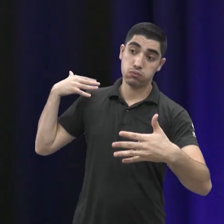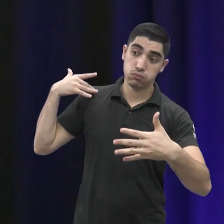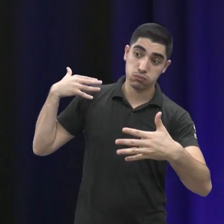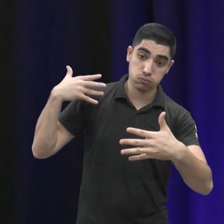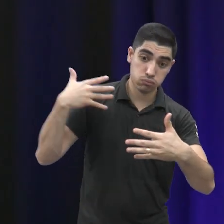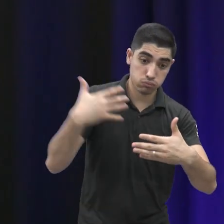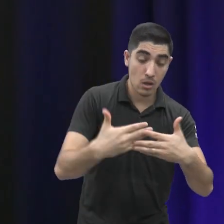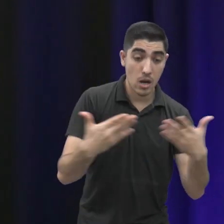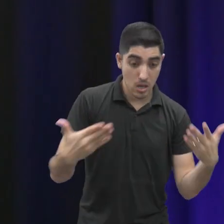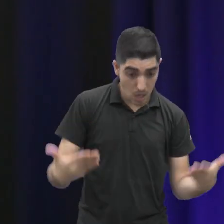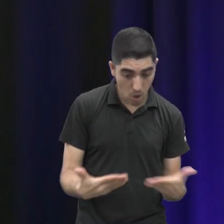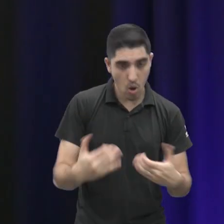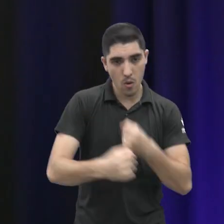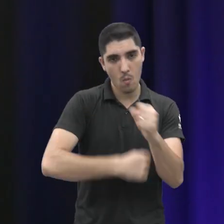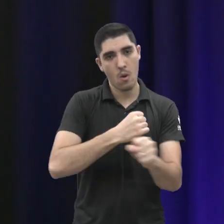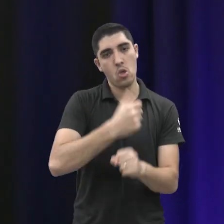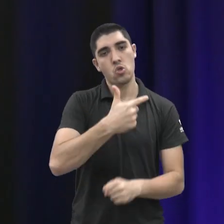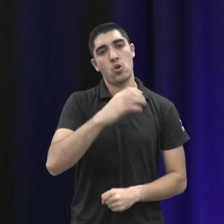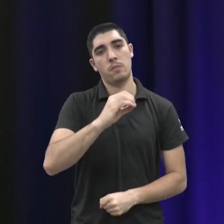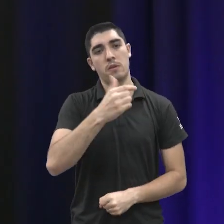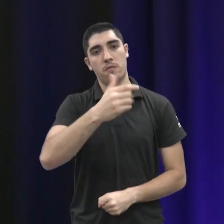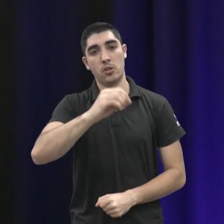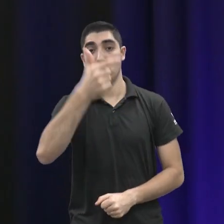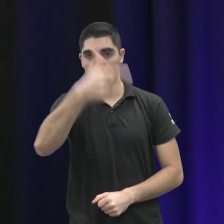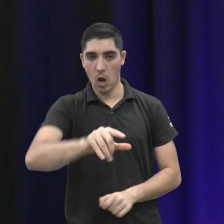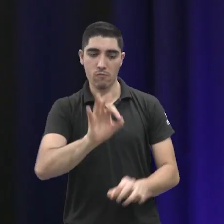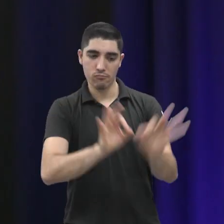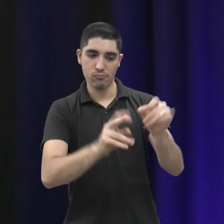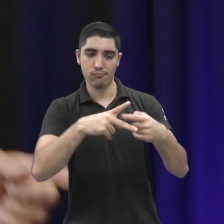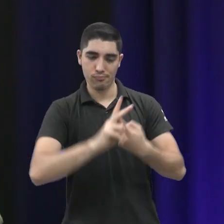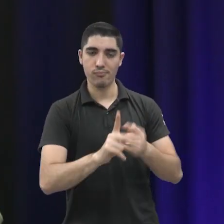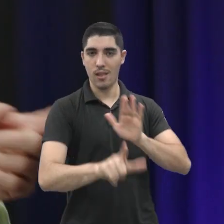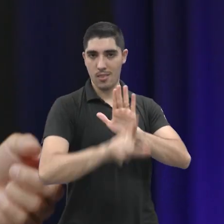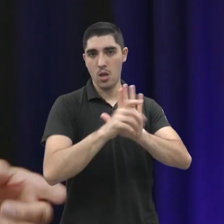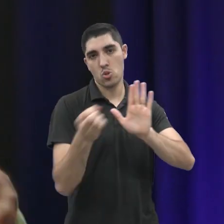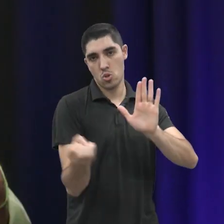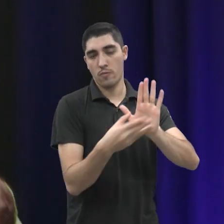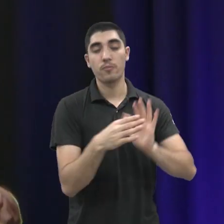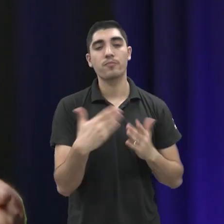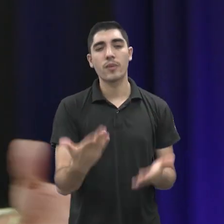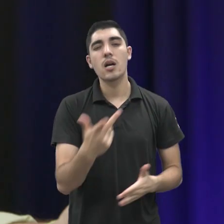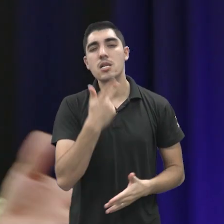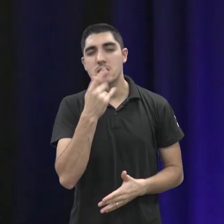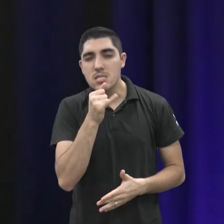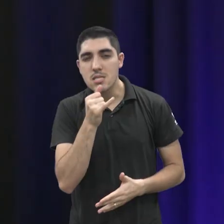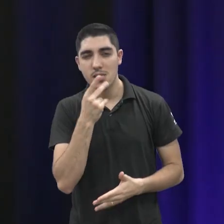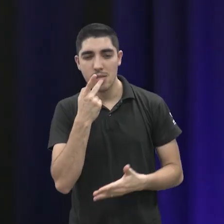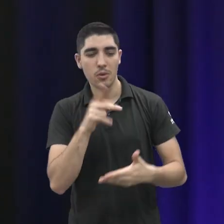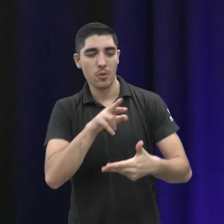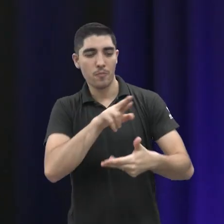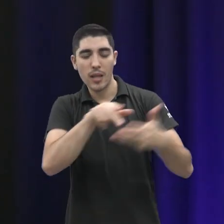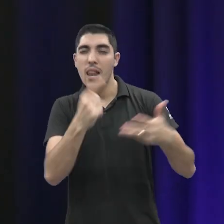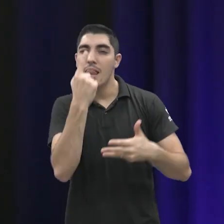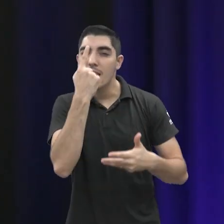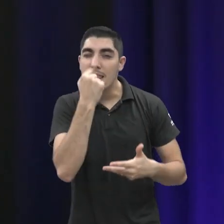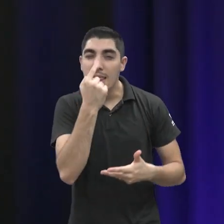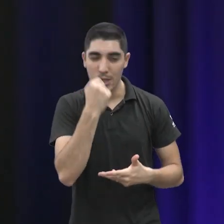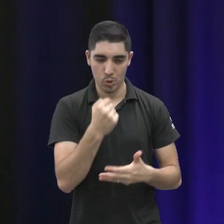Né. O que chama atenção, quando a gente fala, por exemplo, que saneamento inclui resíduos